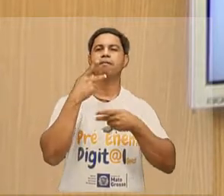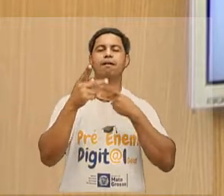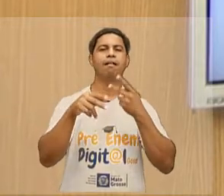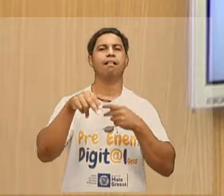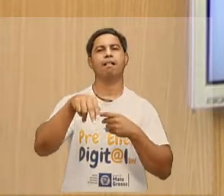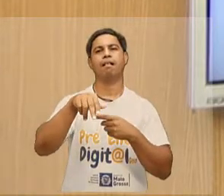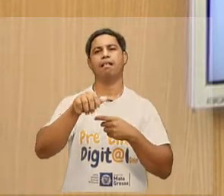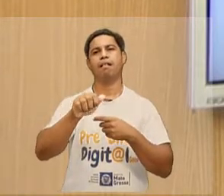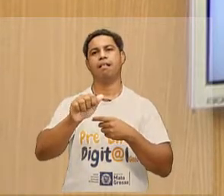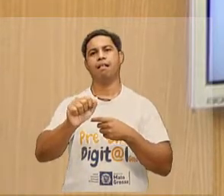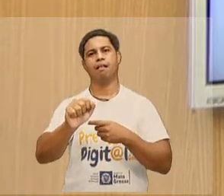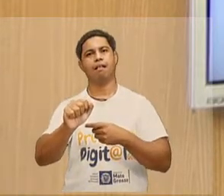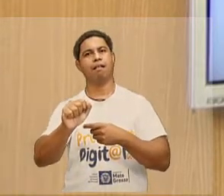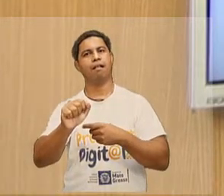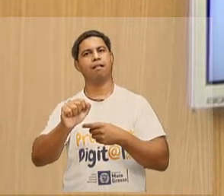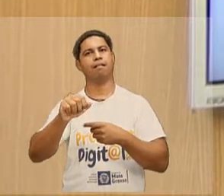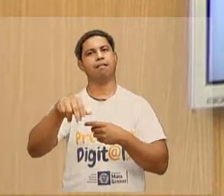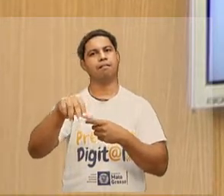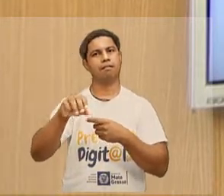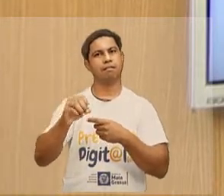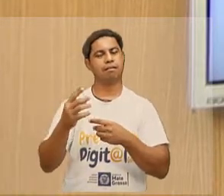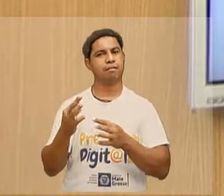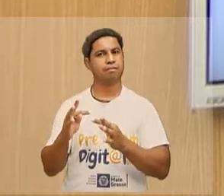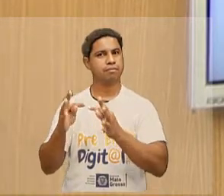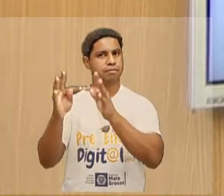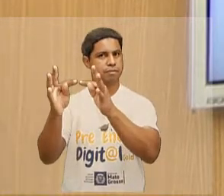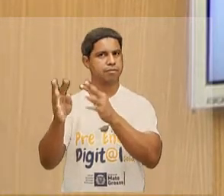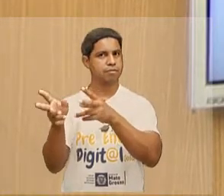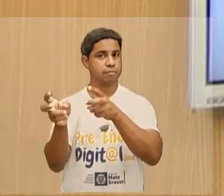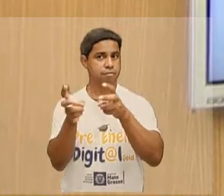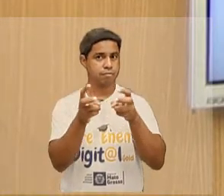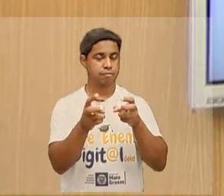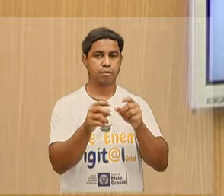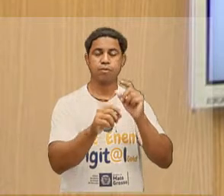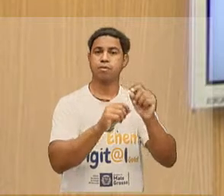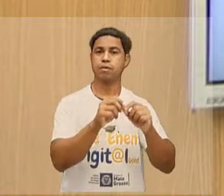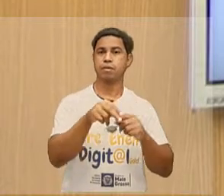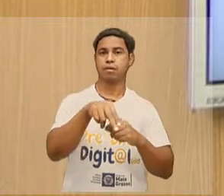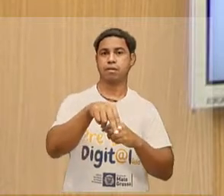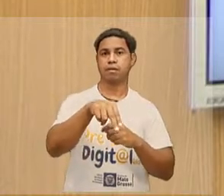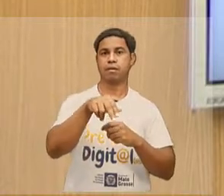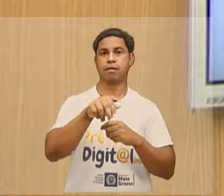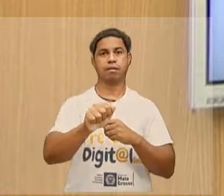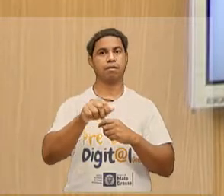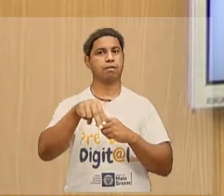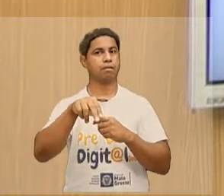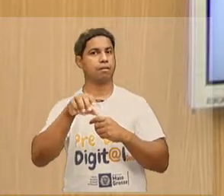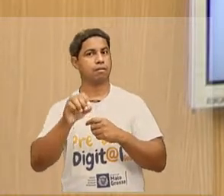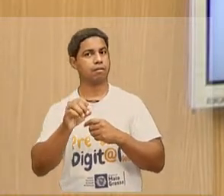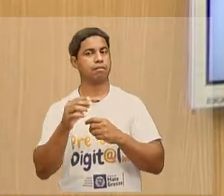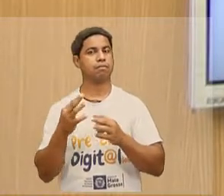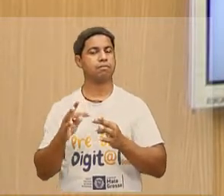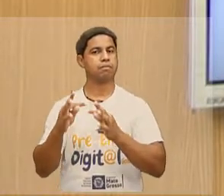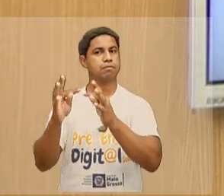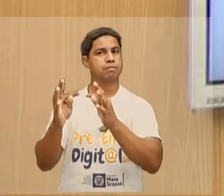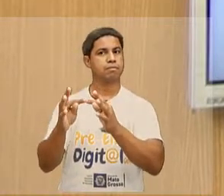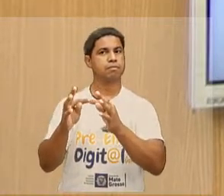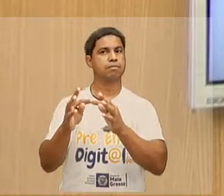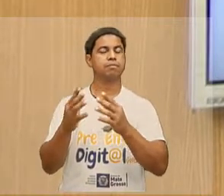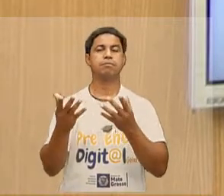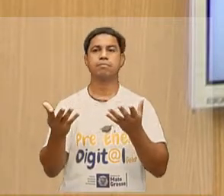nanotecnologia. É importante você perceber que nano é 10 a menos 9. São coisas muito pequenas, da